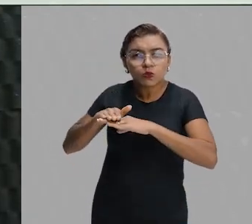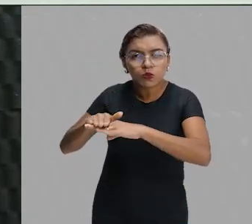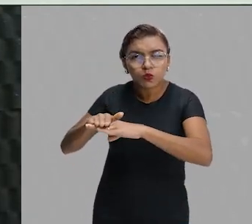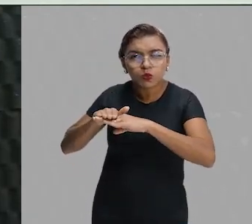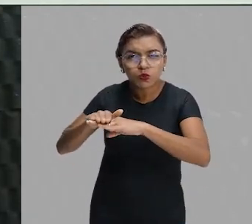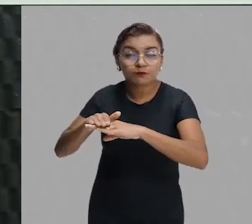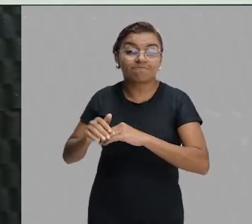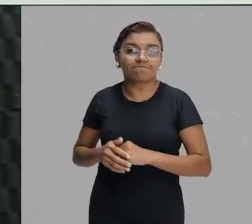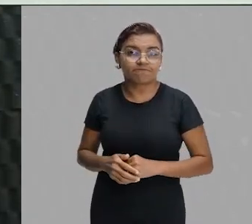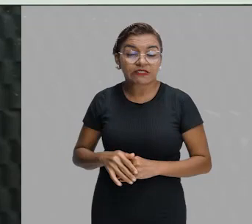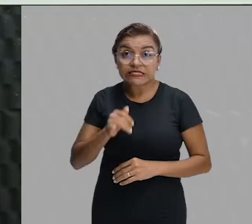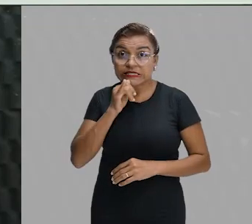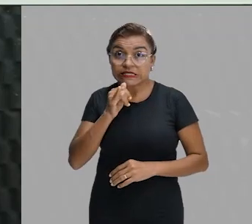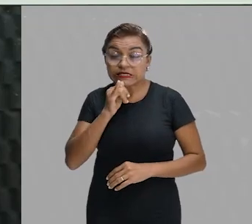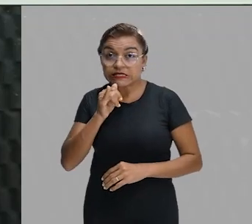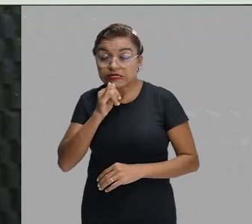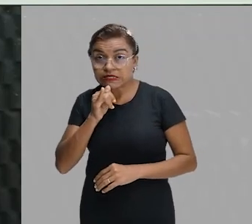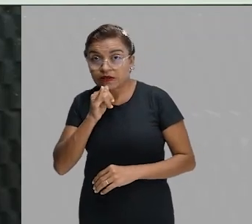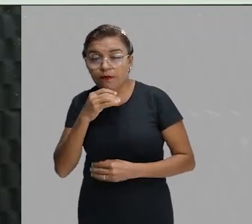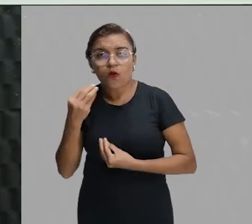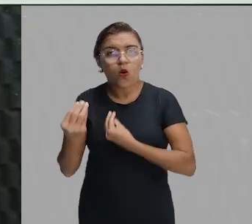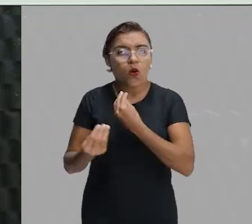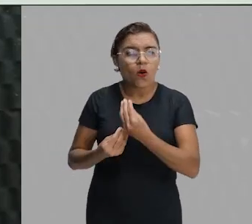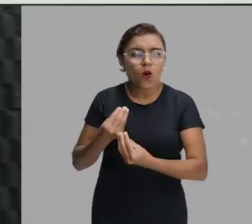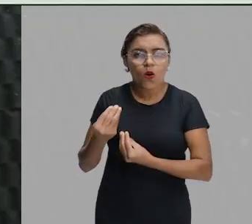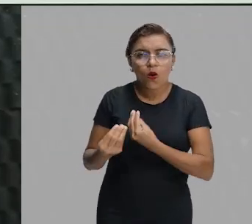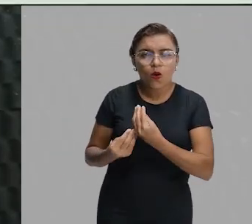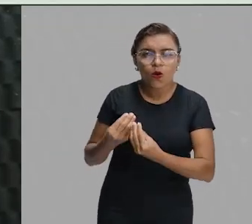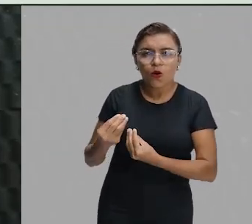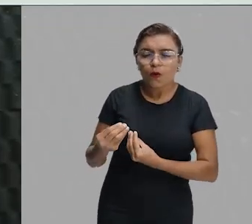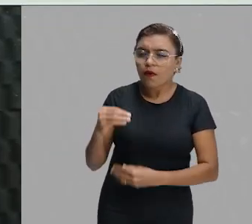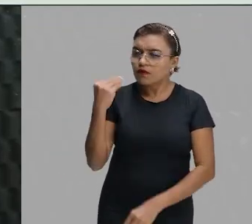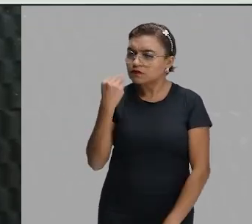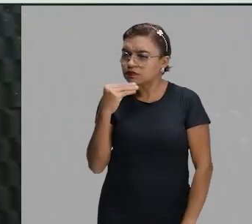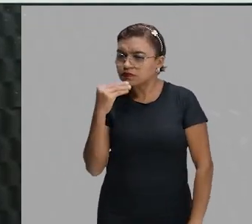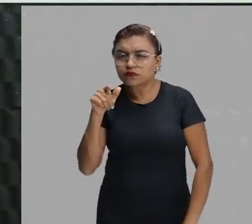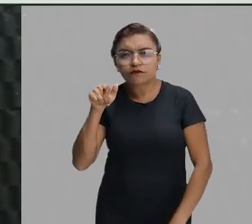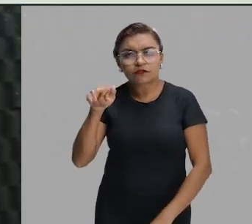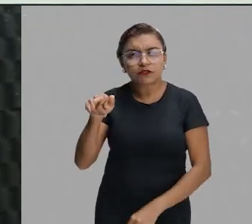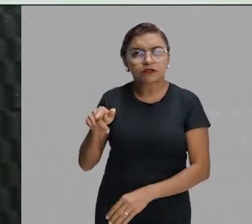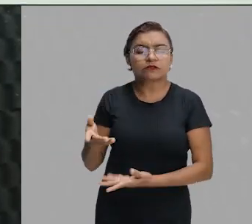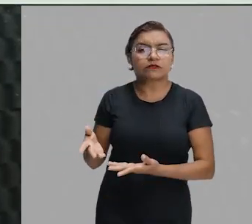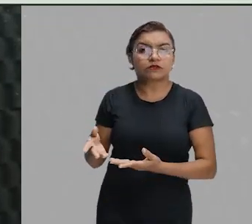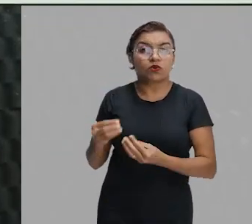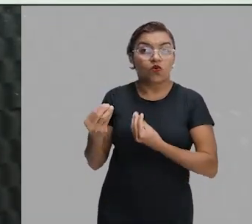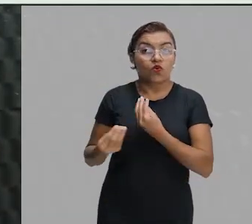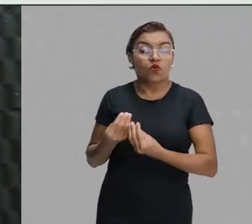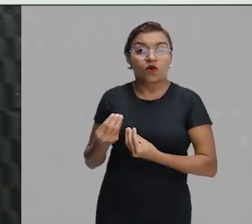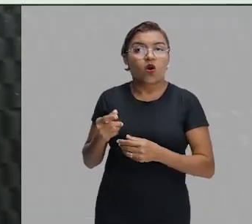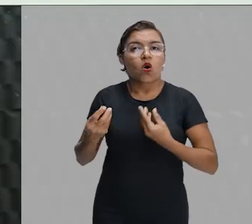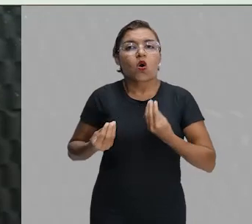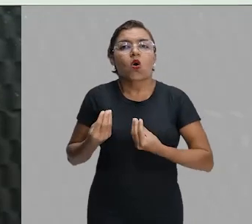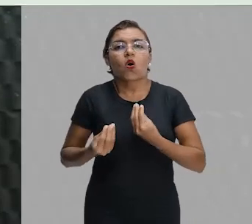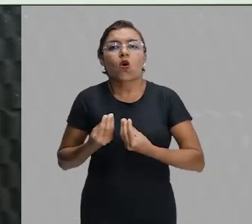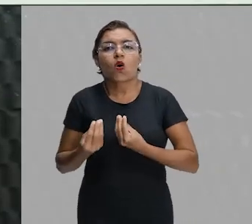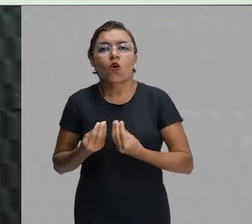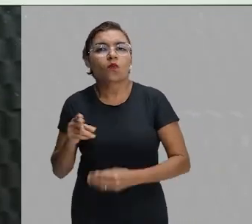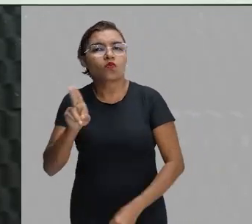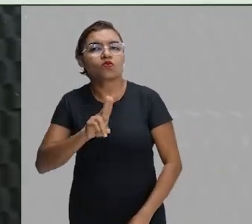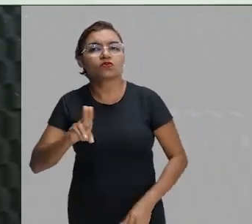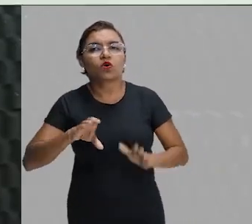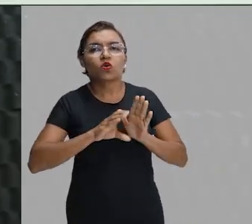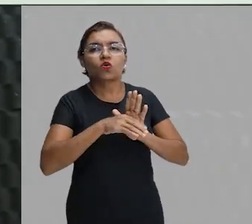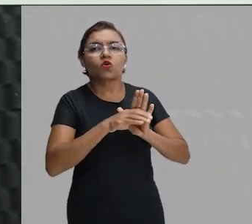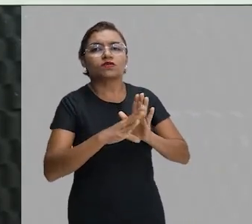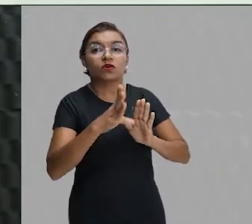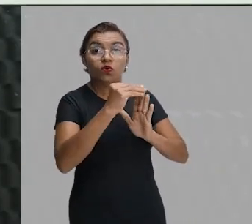tá? A persuasão, a forma como que você vai interferir, vai depender muito daquilo que você vai utilizar como conceito, enquanto